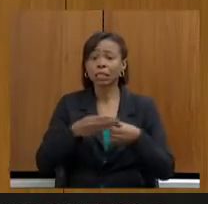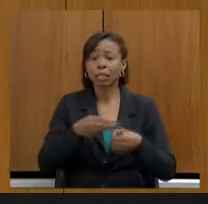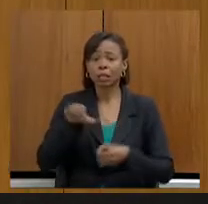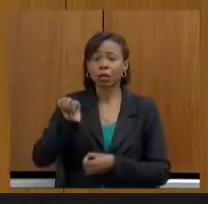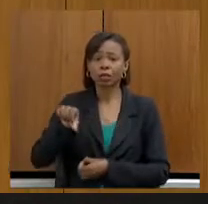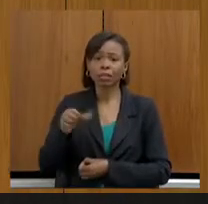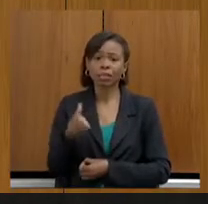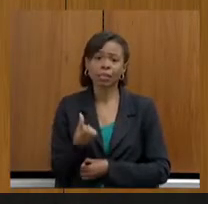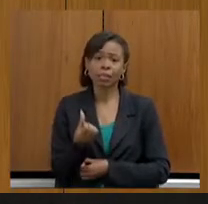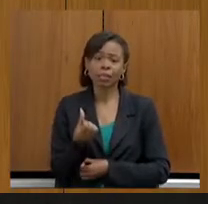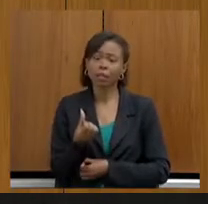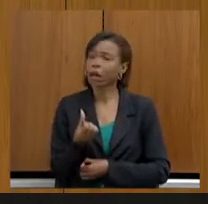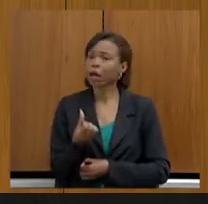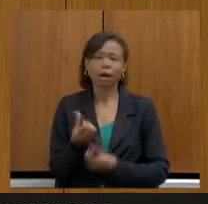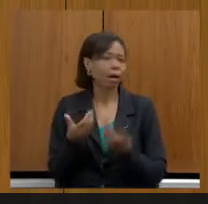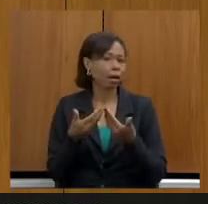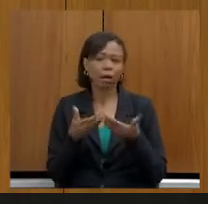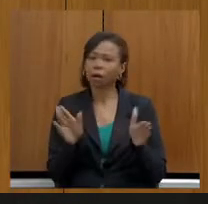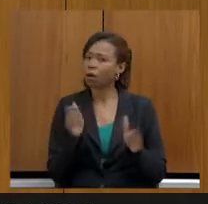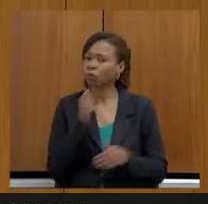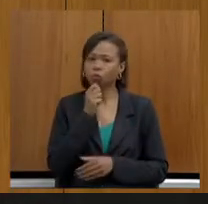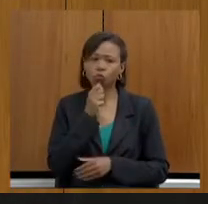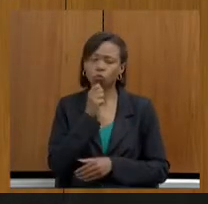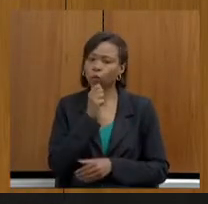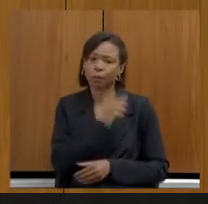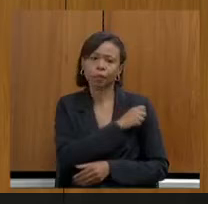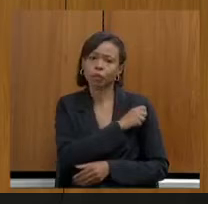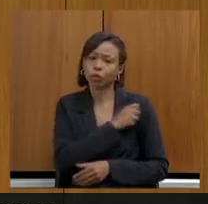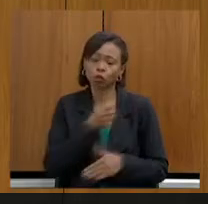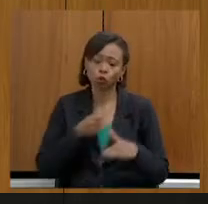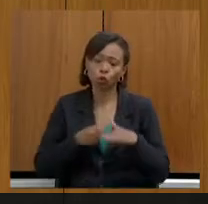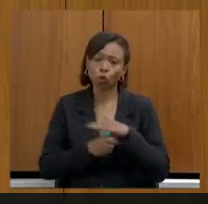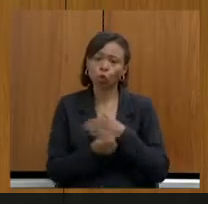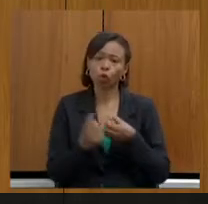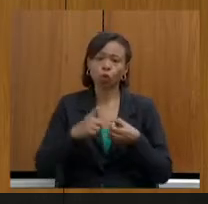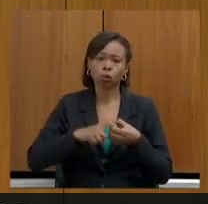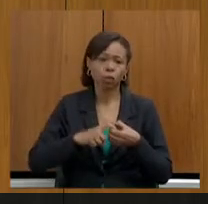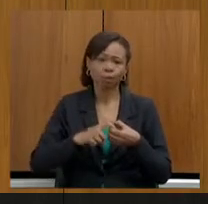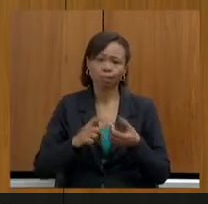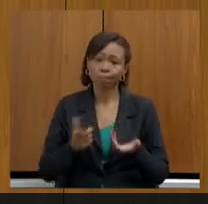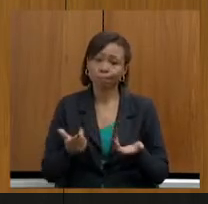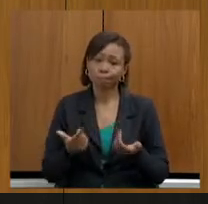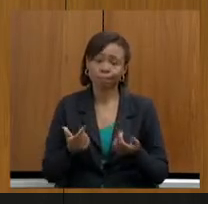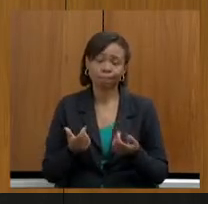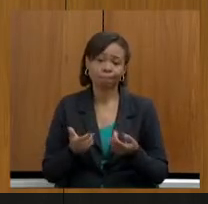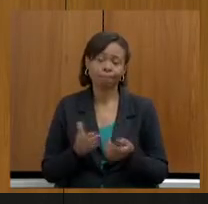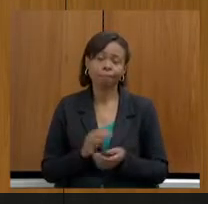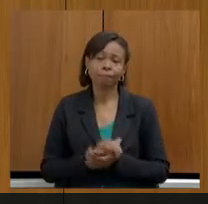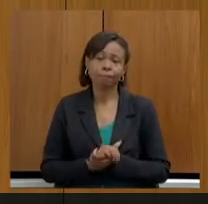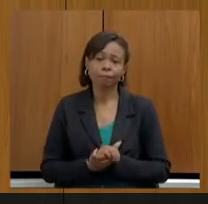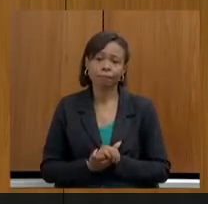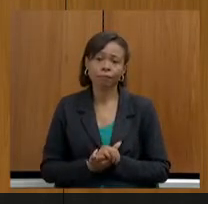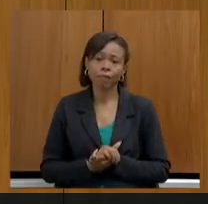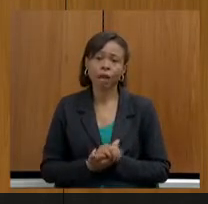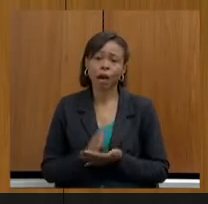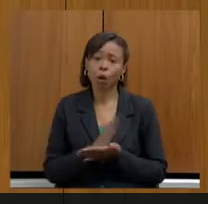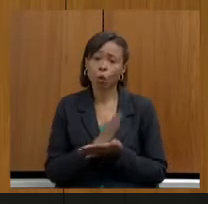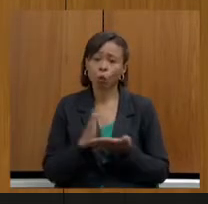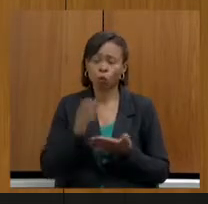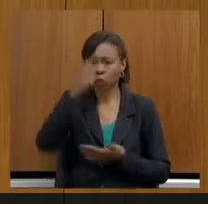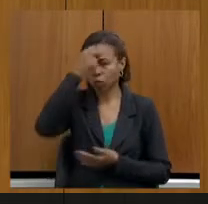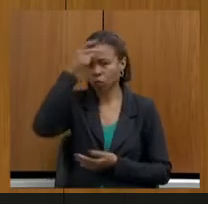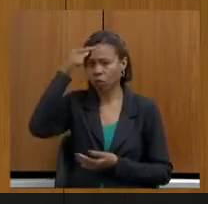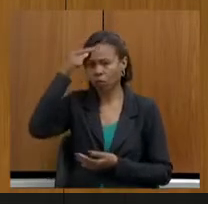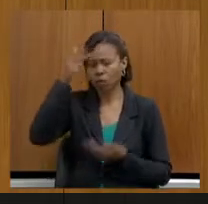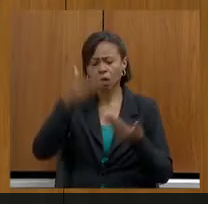as portas para os estudantes temos inclusive o caso que é de chorar prefeitos anunciando a abertura das